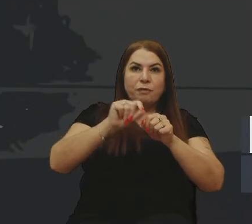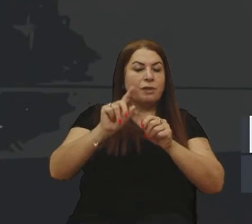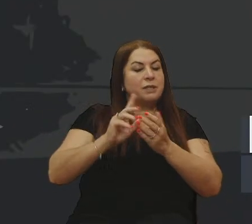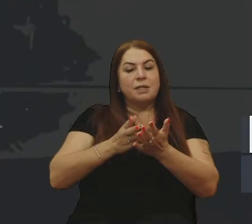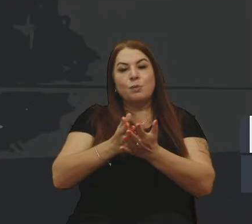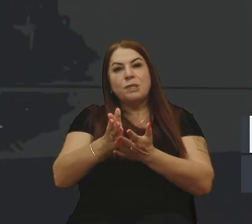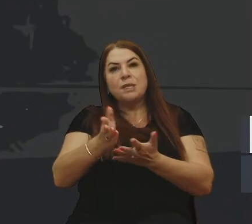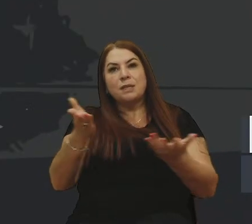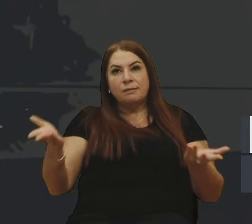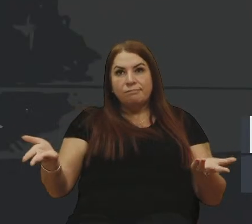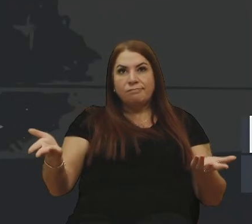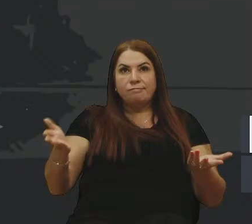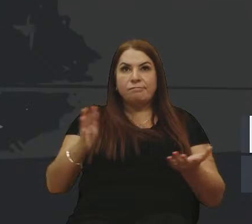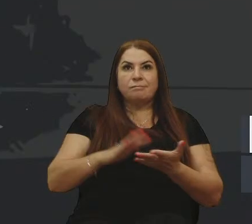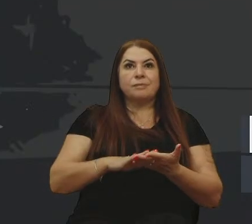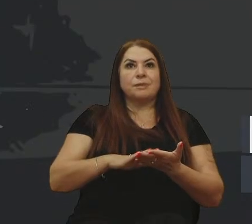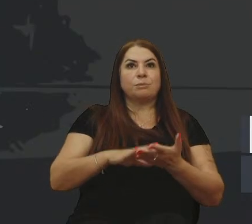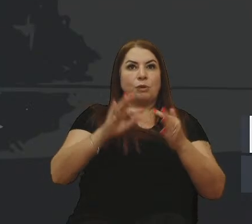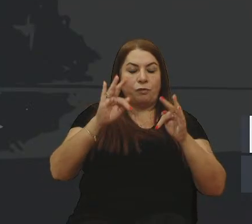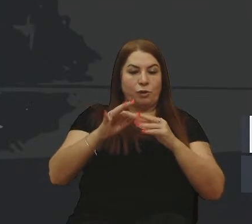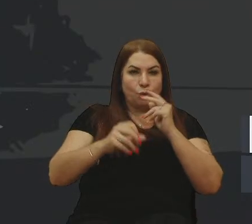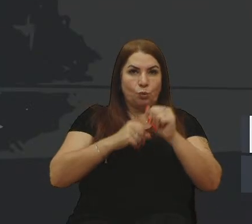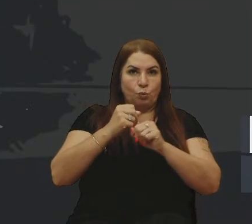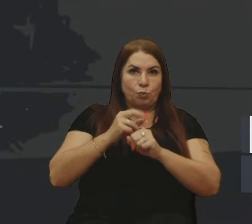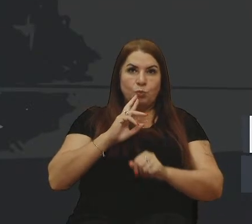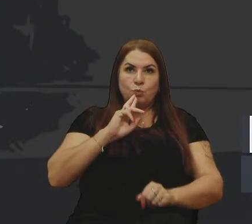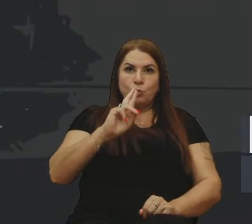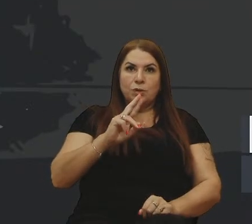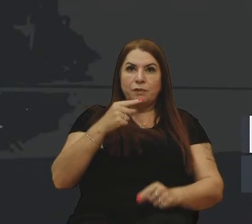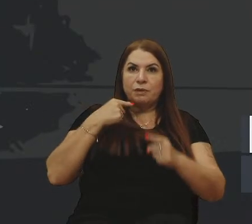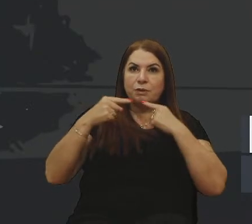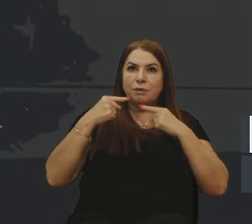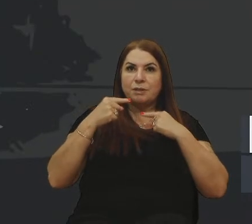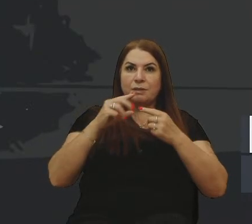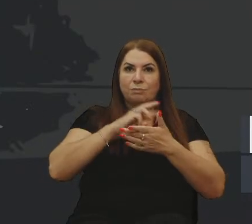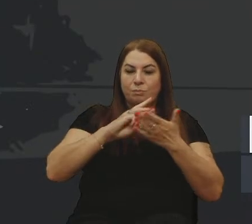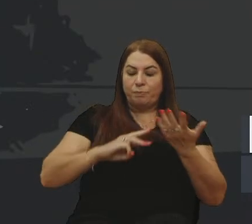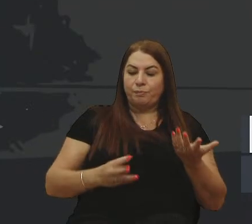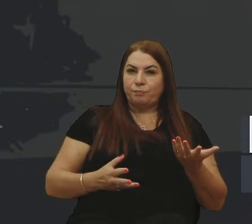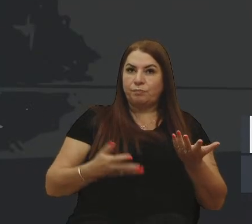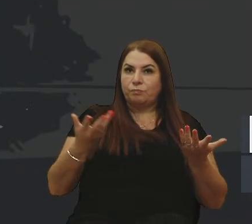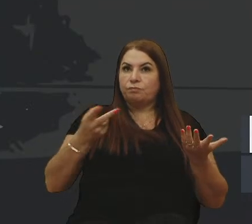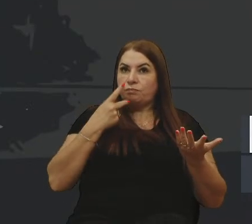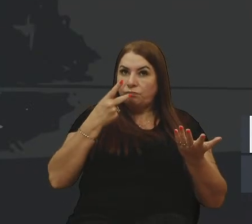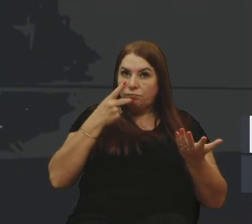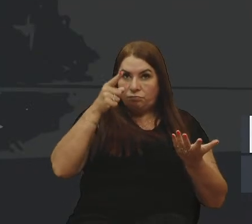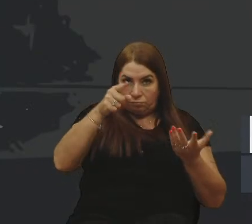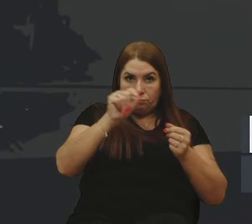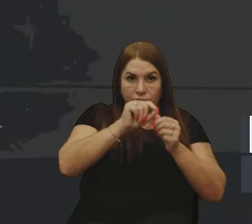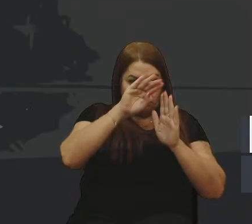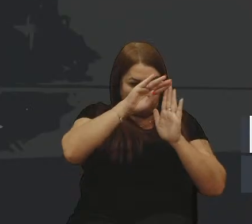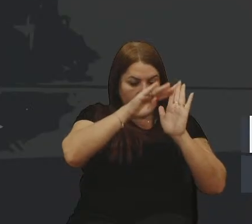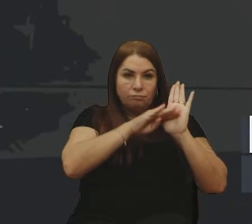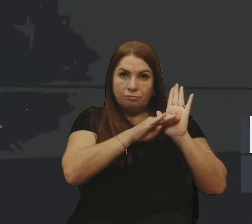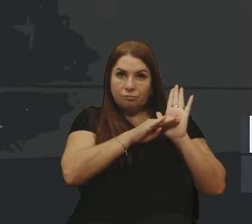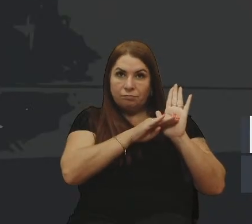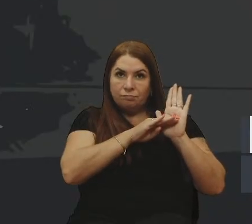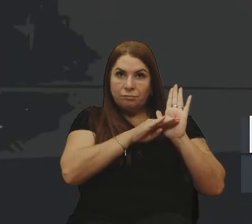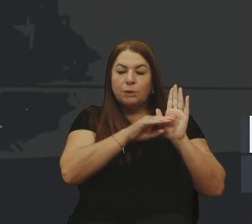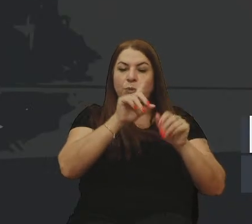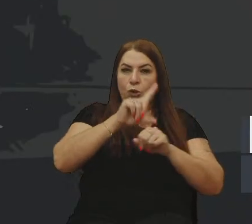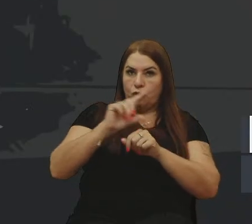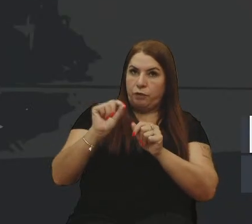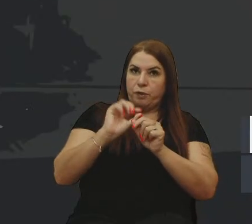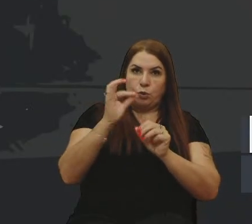segue. Mas aí no final do ano, quando o resultado não vem, ele vem reclamar da minha metodologia. Aí eu vou dizer para ele, cara, tu fez tudo. Porque tem loja que faz